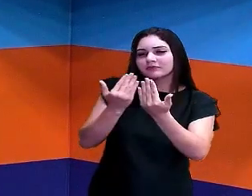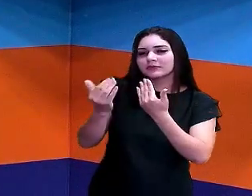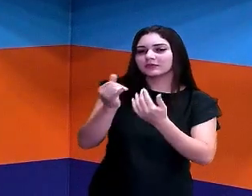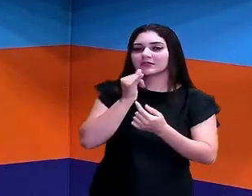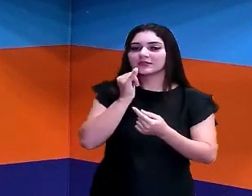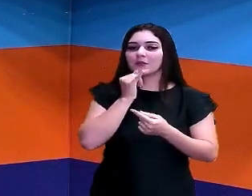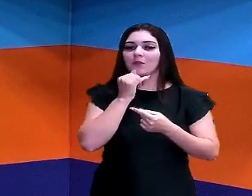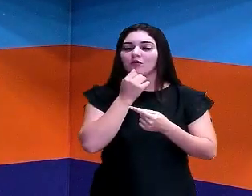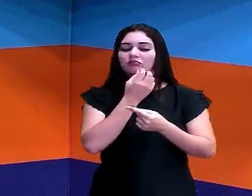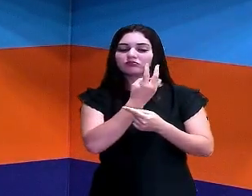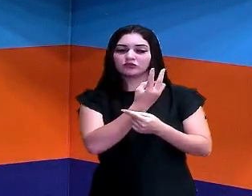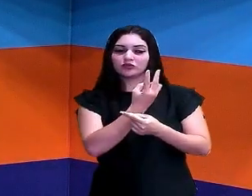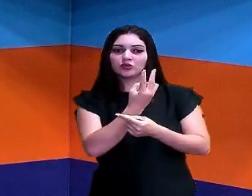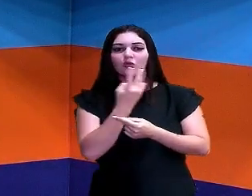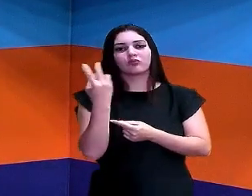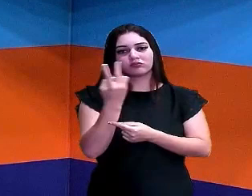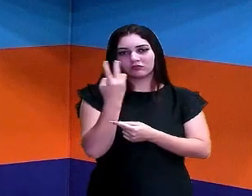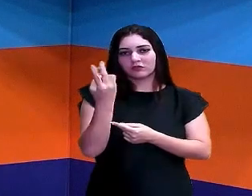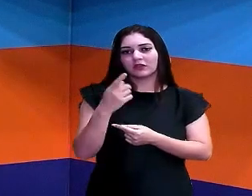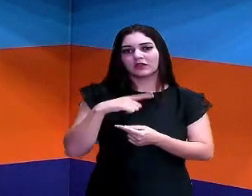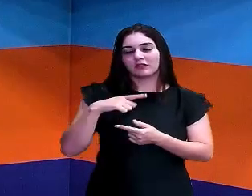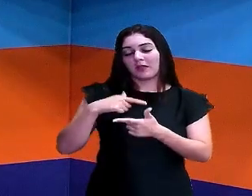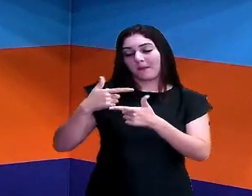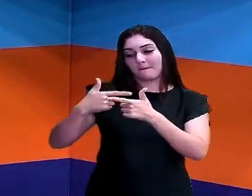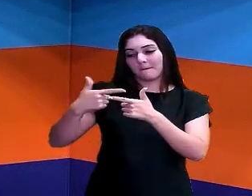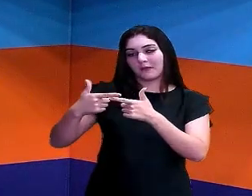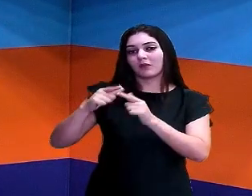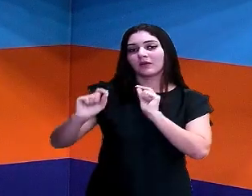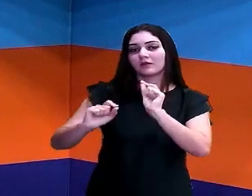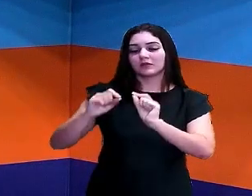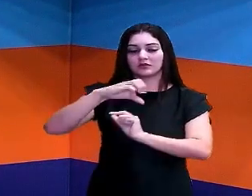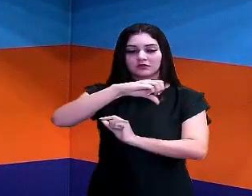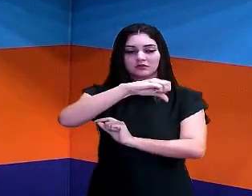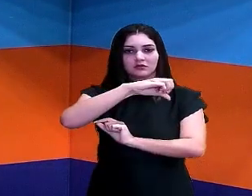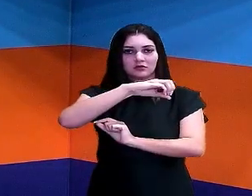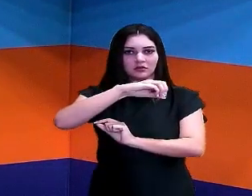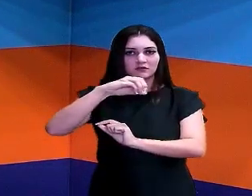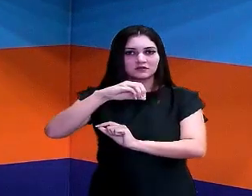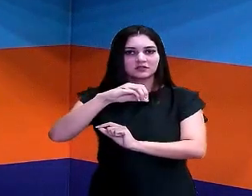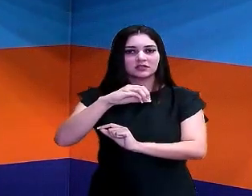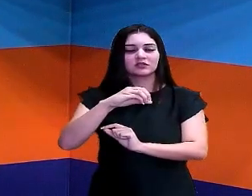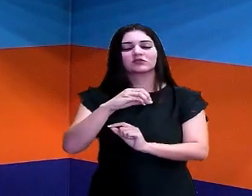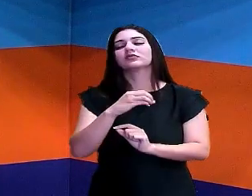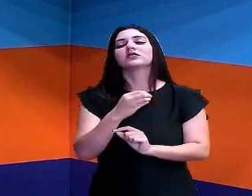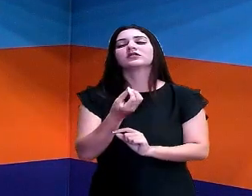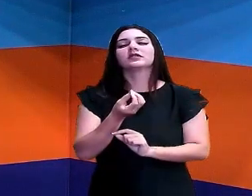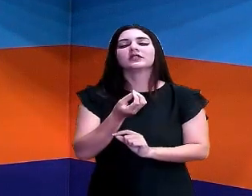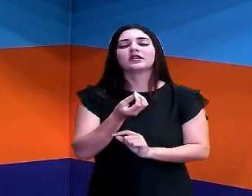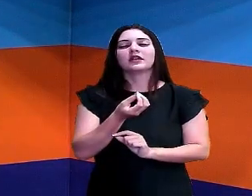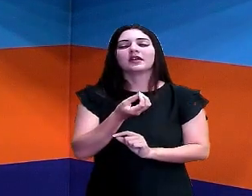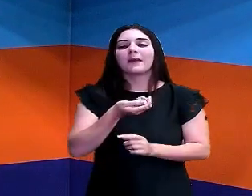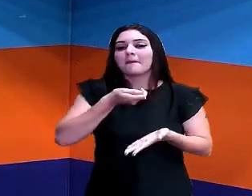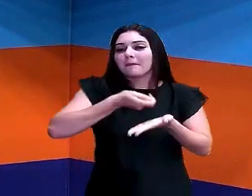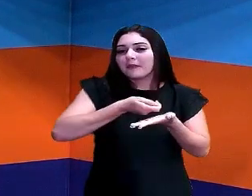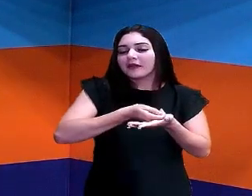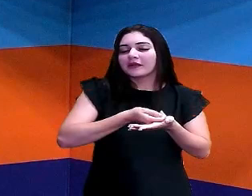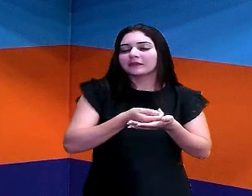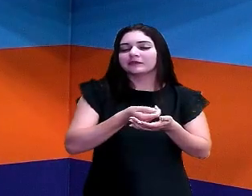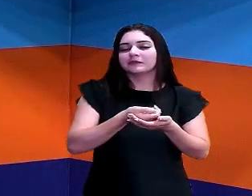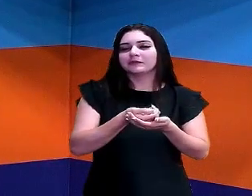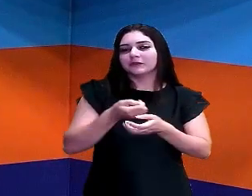dois valores, lá eu tenho no problema que 900 é o preço oficial do produto, mas houve